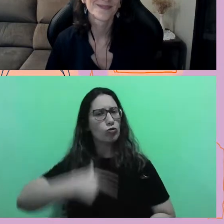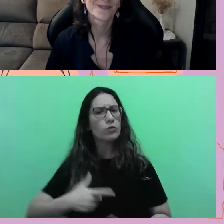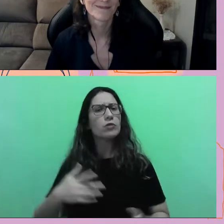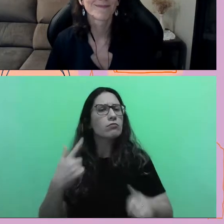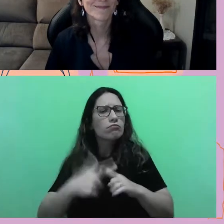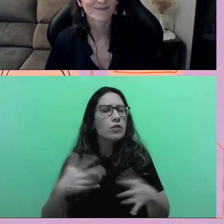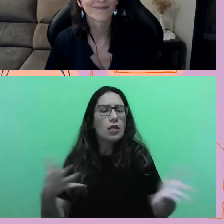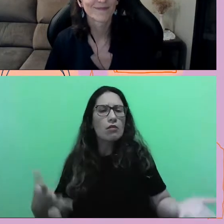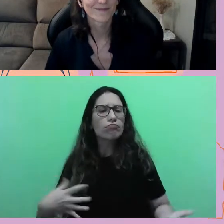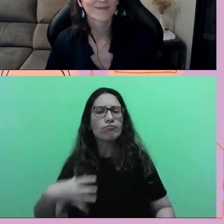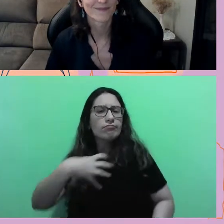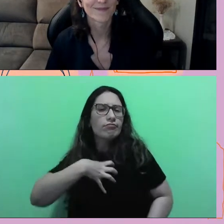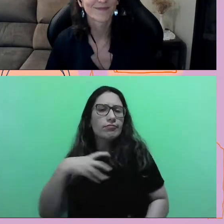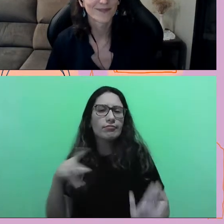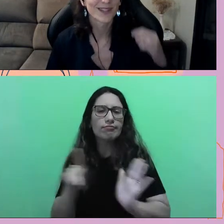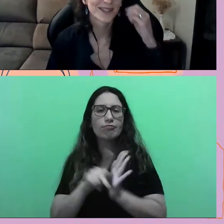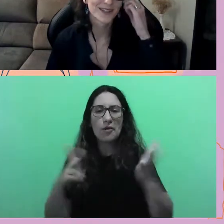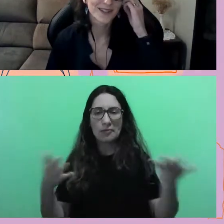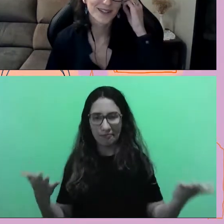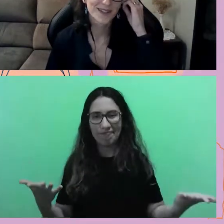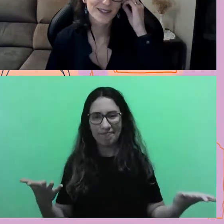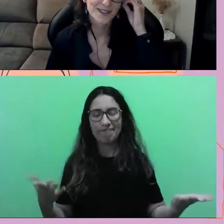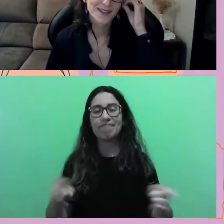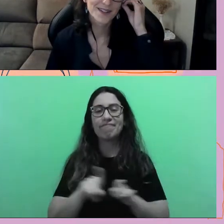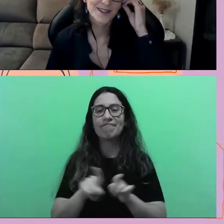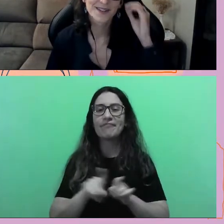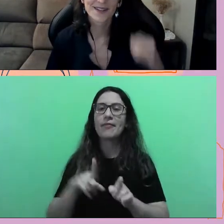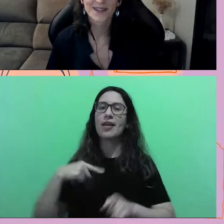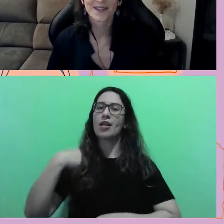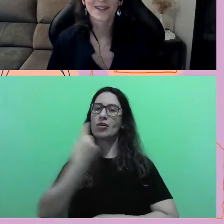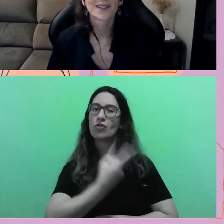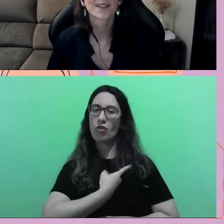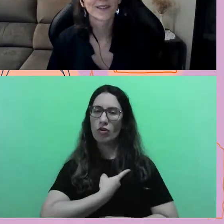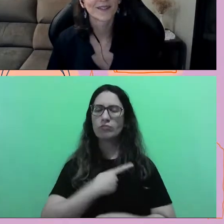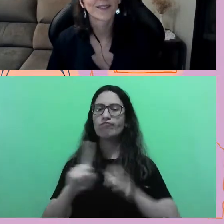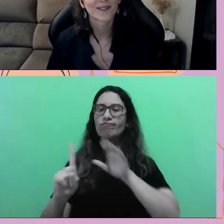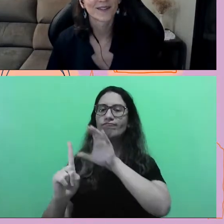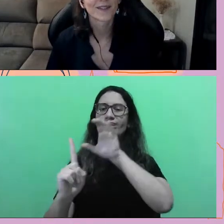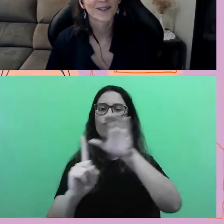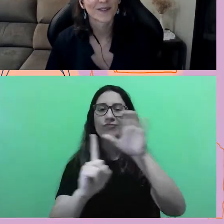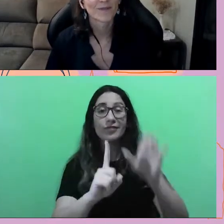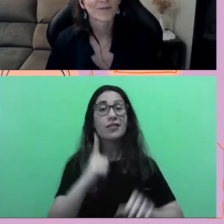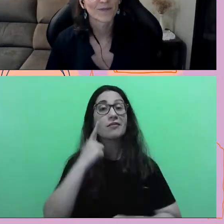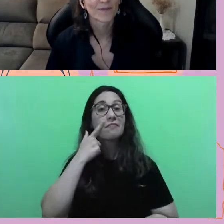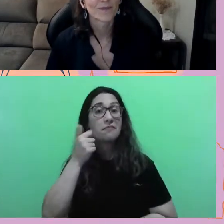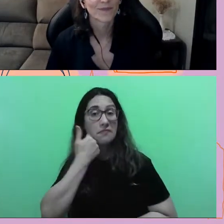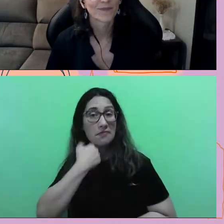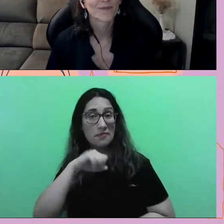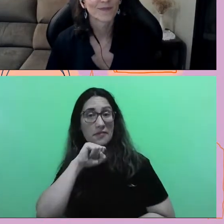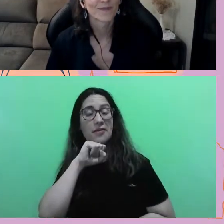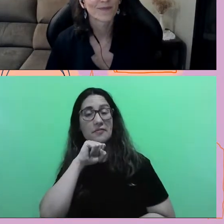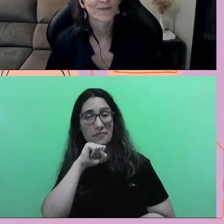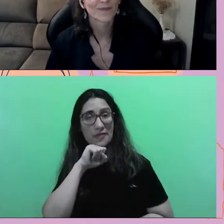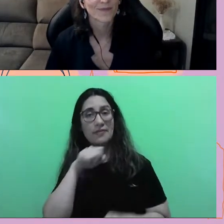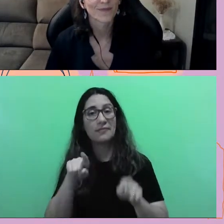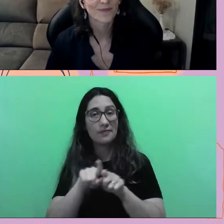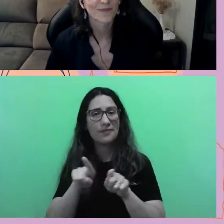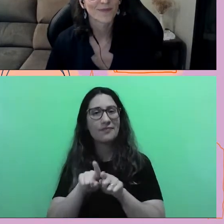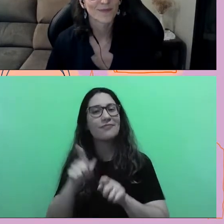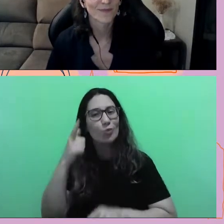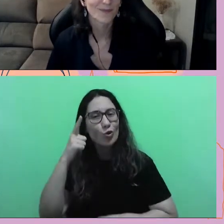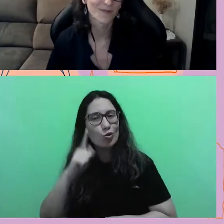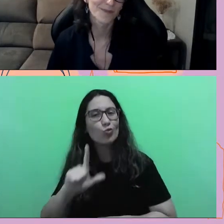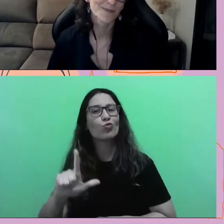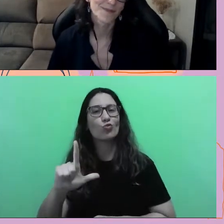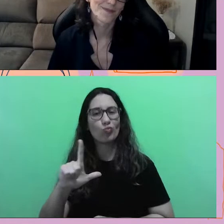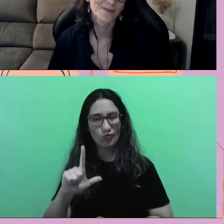consigo superar isso aí. E dessa forma também a gente vai também influenciando os pais, né? Para que eles também construam essa,